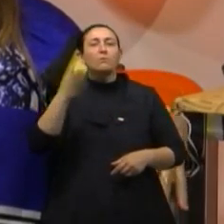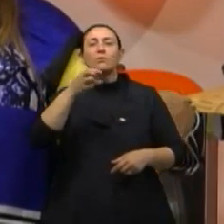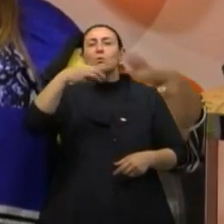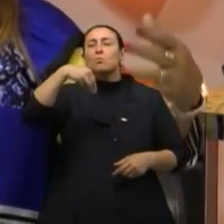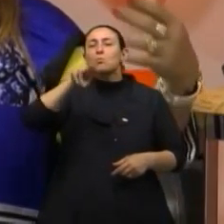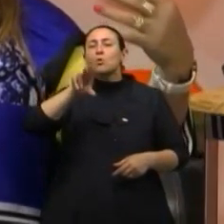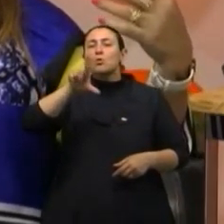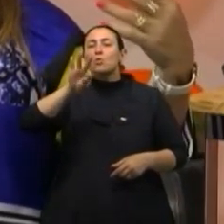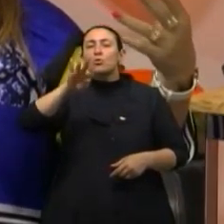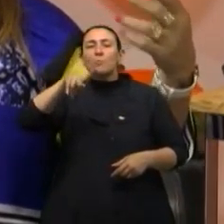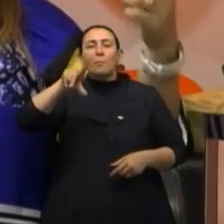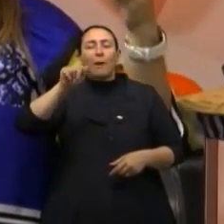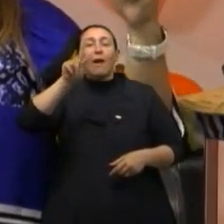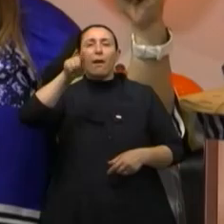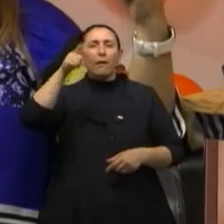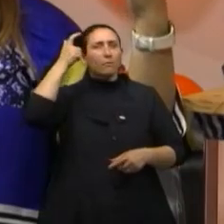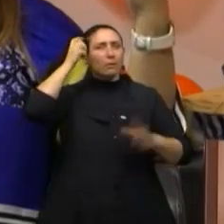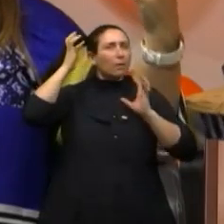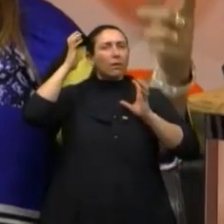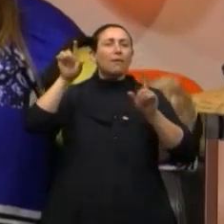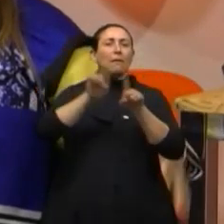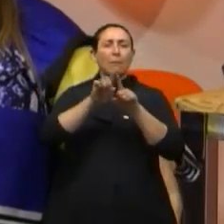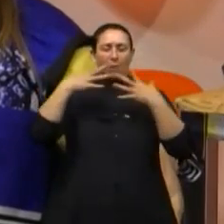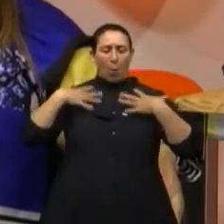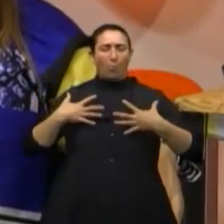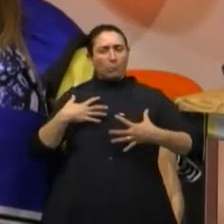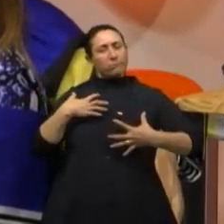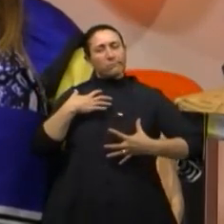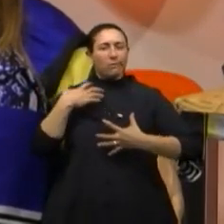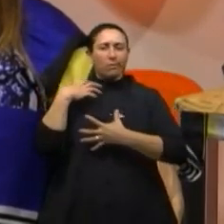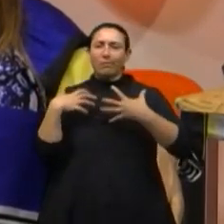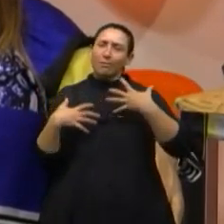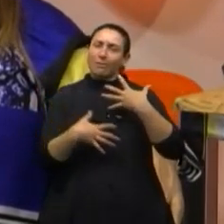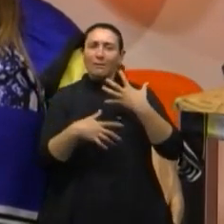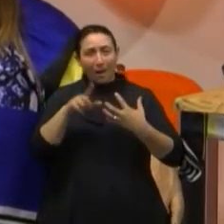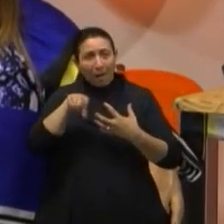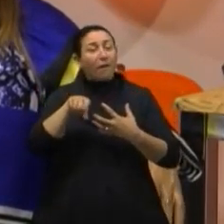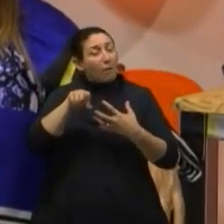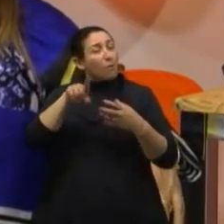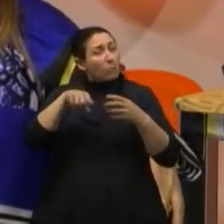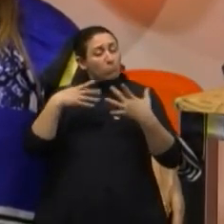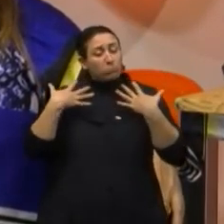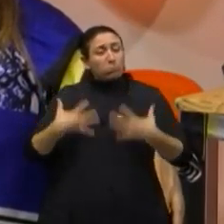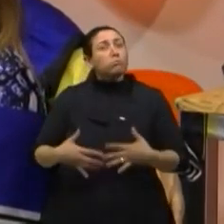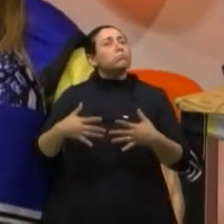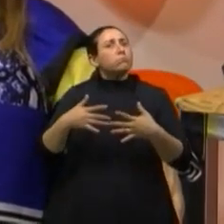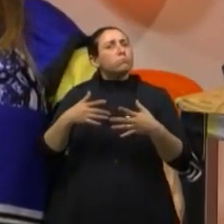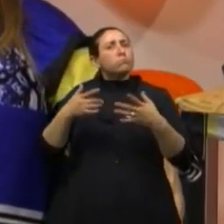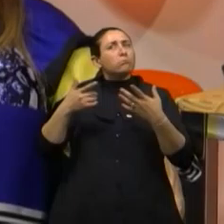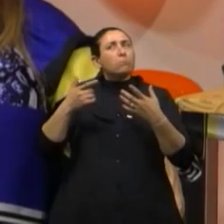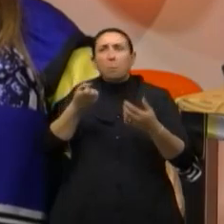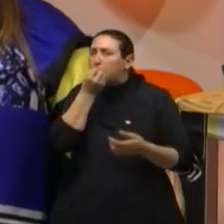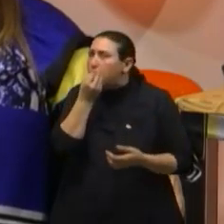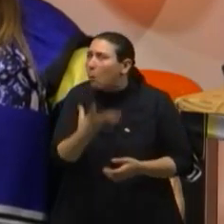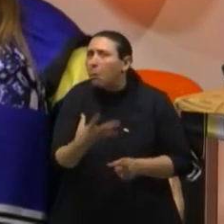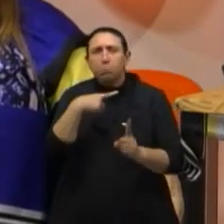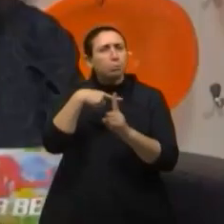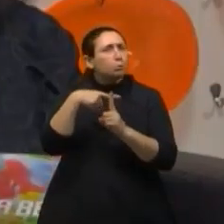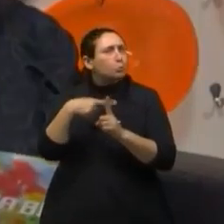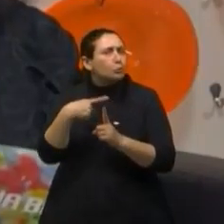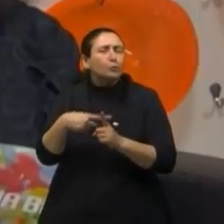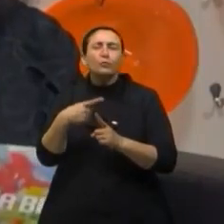resultados e que o pessoal de todo o país foi muit muito bom ver ISO muito gratificante pro sindicato né que faz um